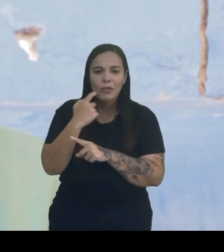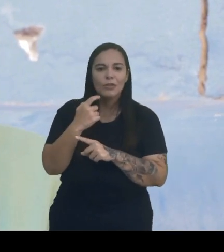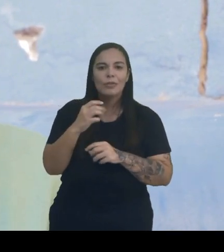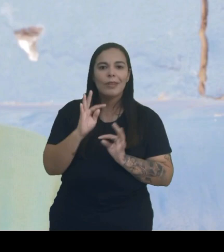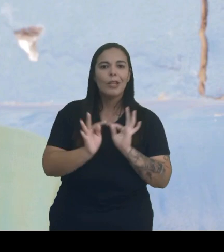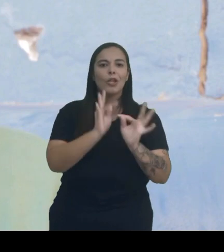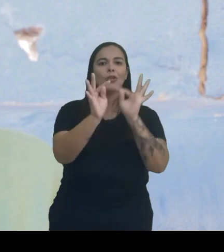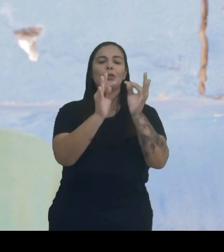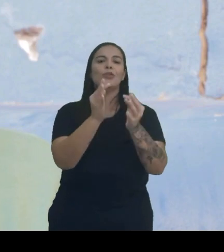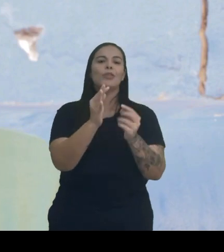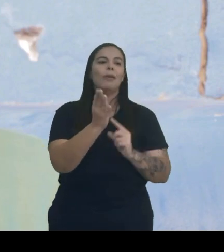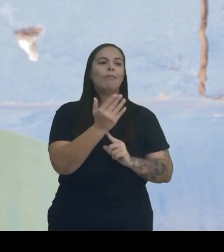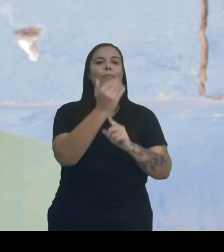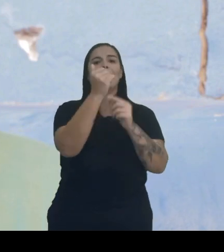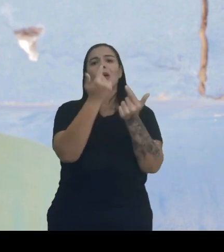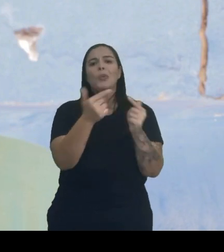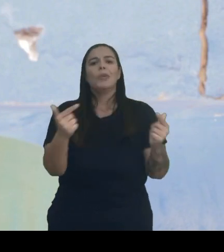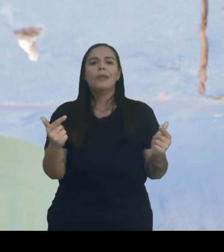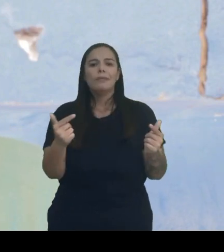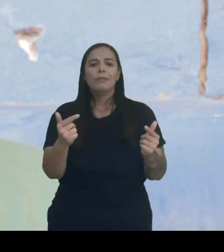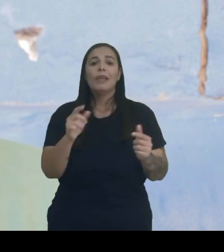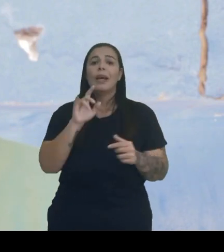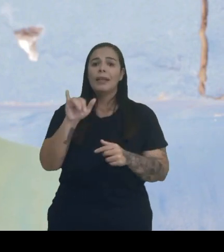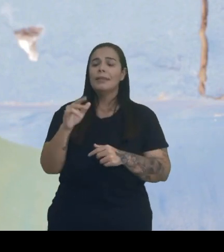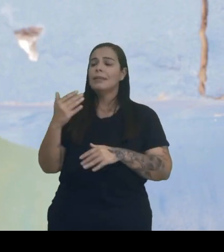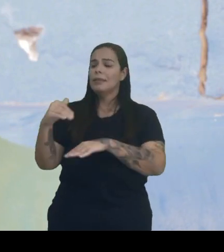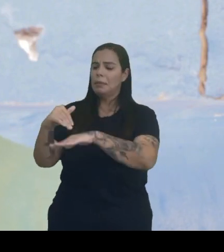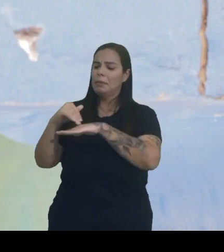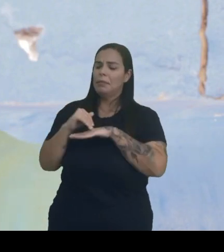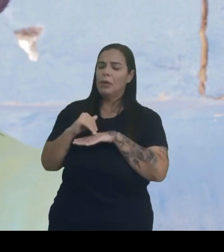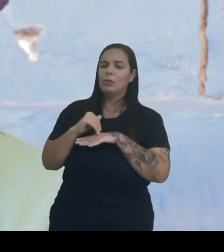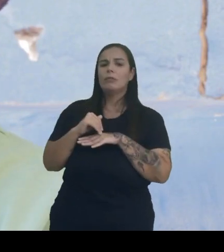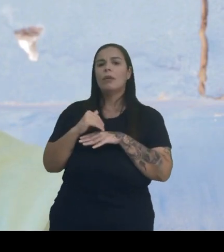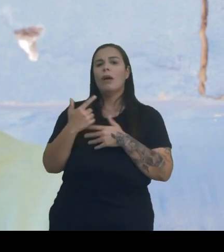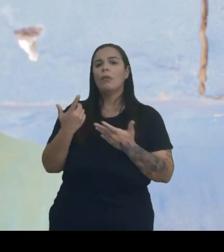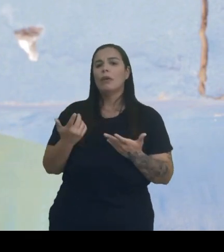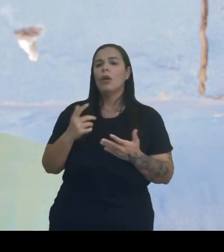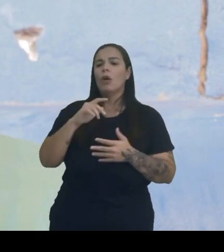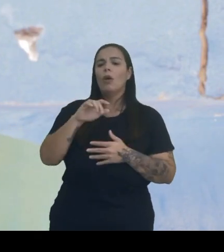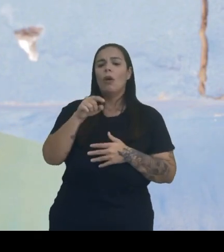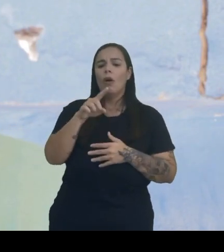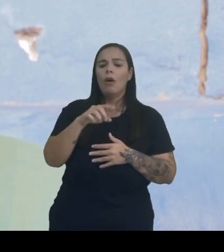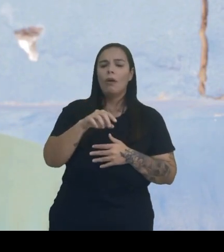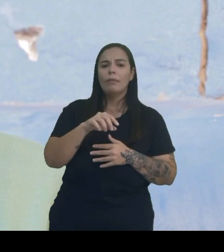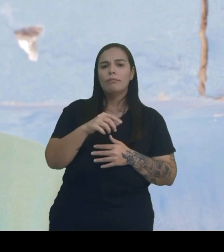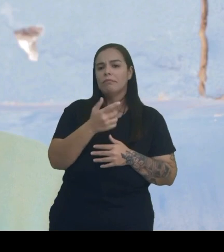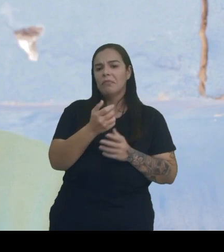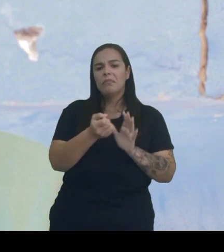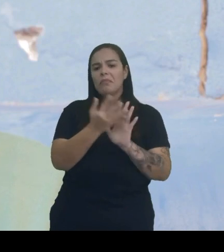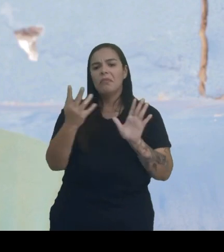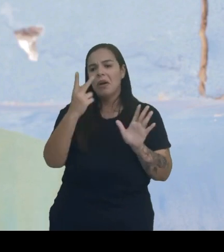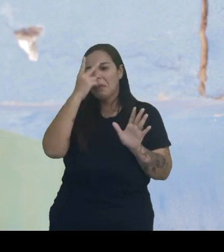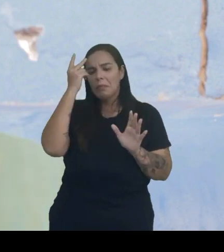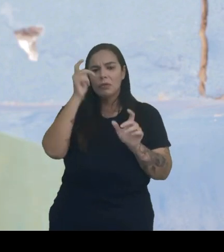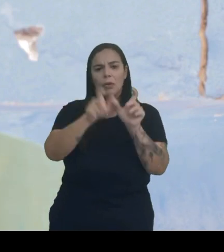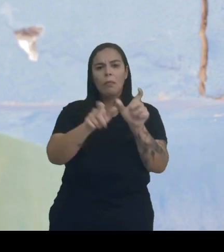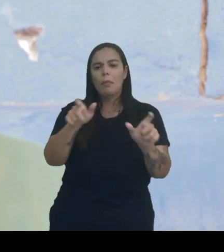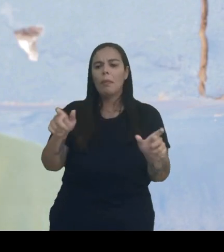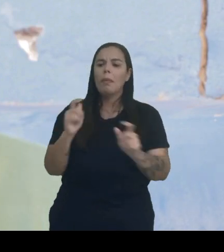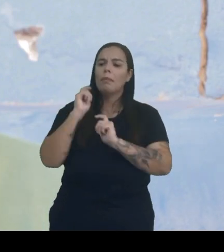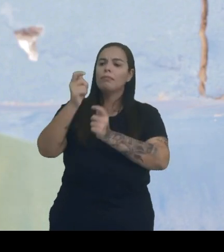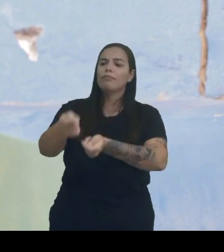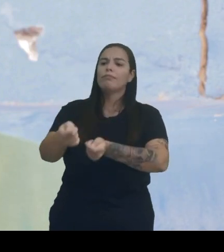você chegar aqui nessa praia, pelo Cambuci, João, Mané, Joaquim, Antônio, qual pescador que eu vou dizer? Todos os pescadores aqui somos